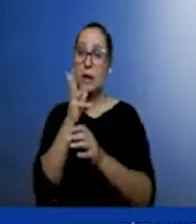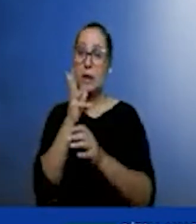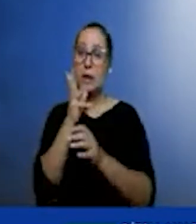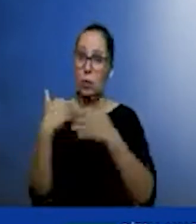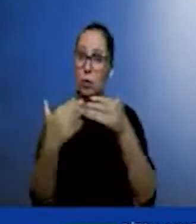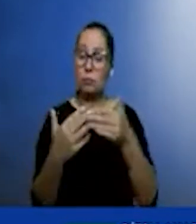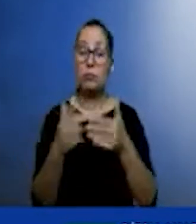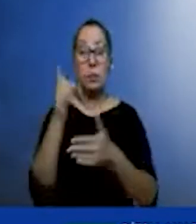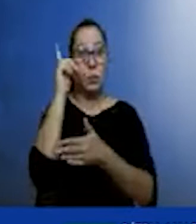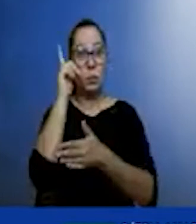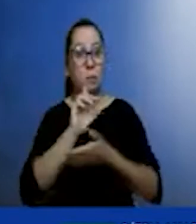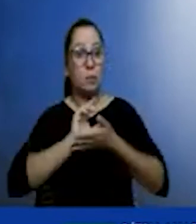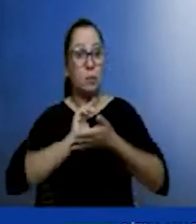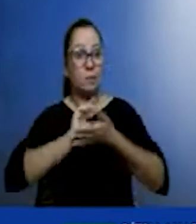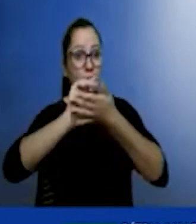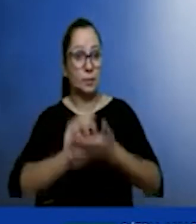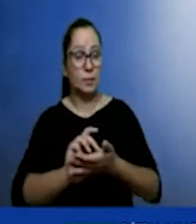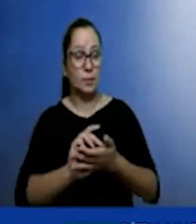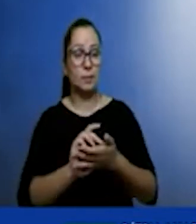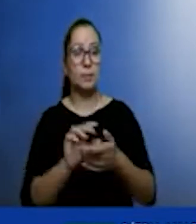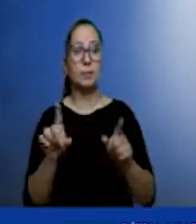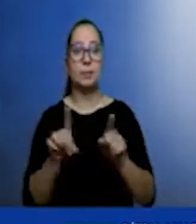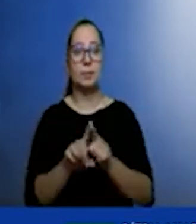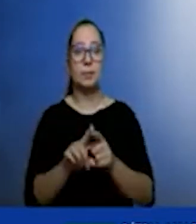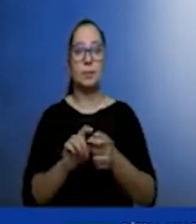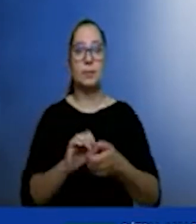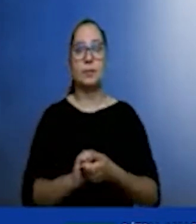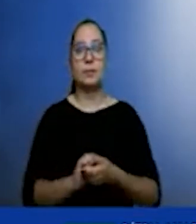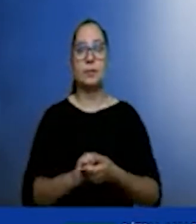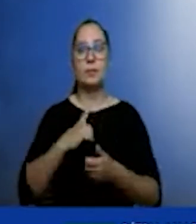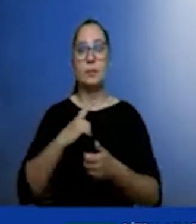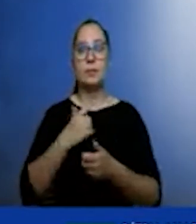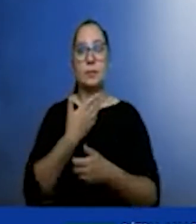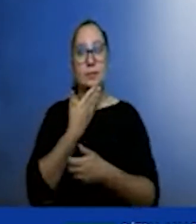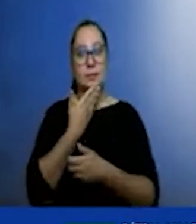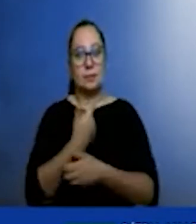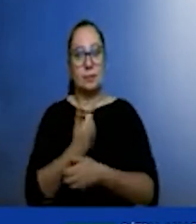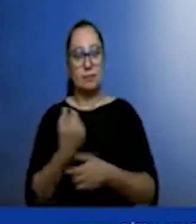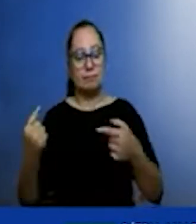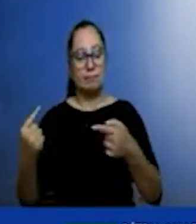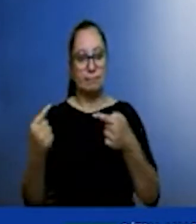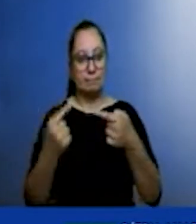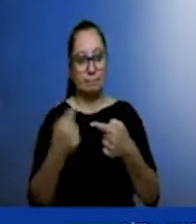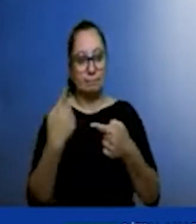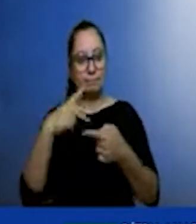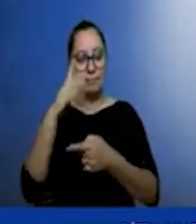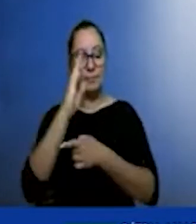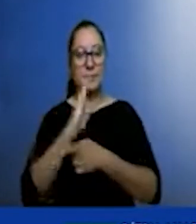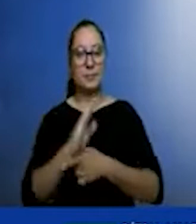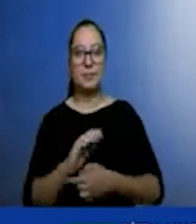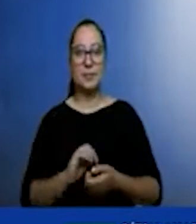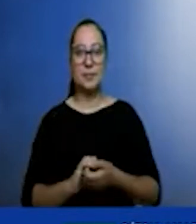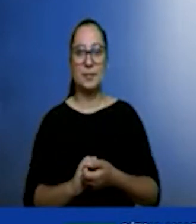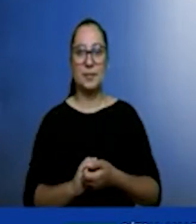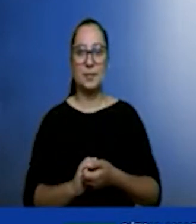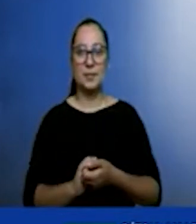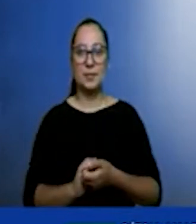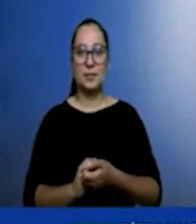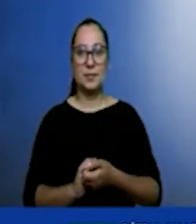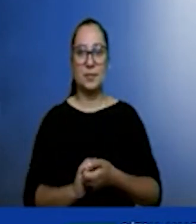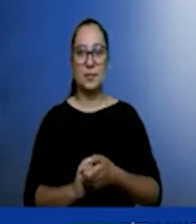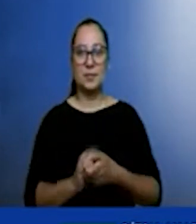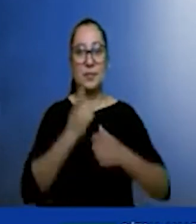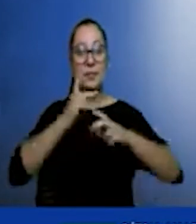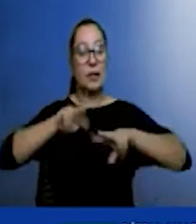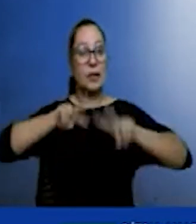muito investimento e traz também essa vantagem competitiva para o Brasil. Falamos muito sobre